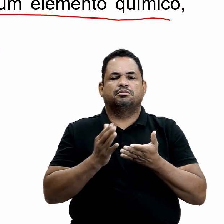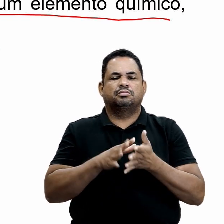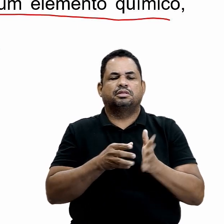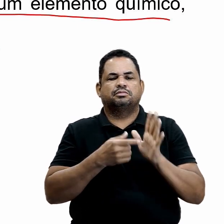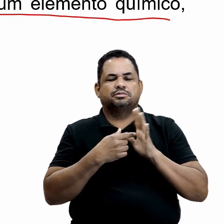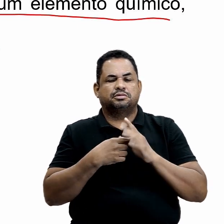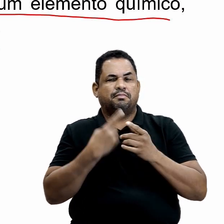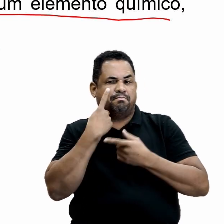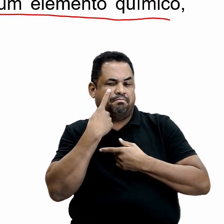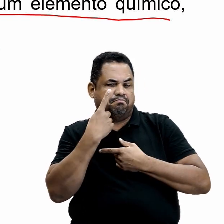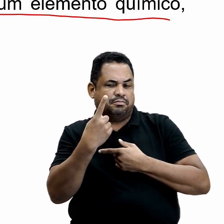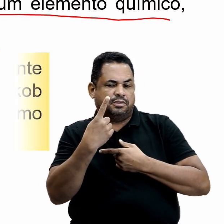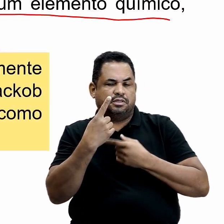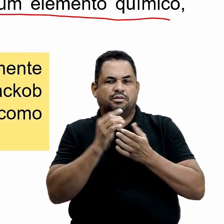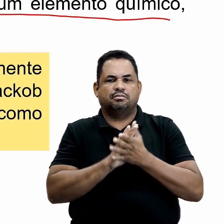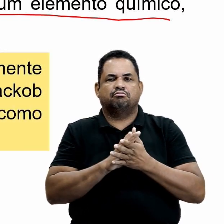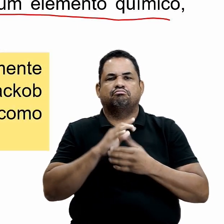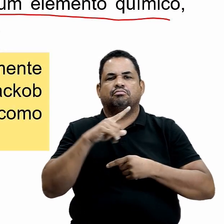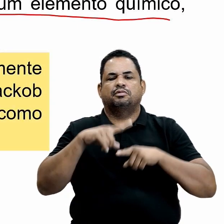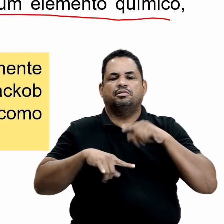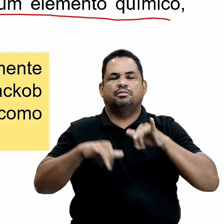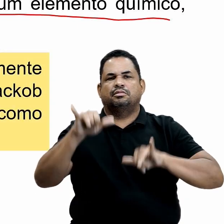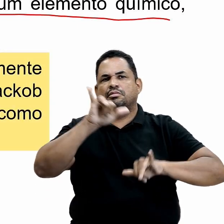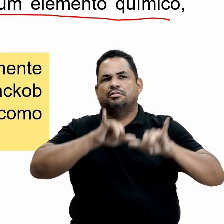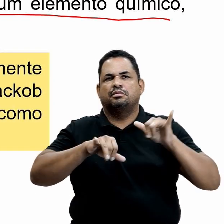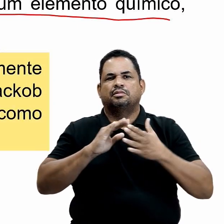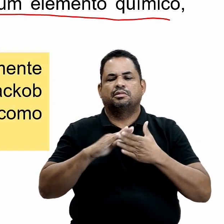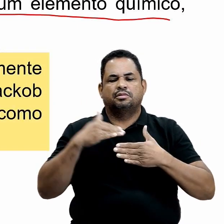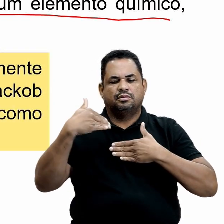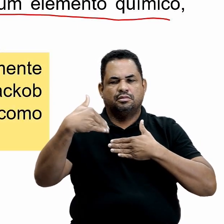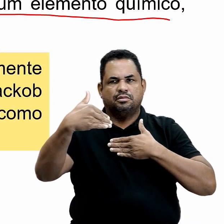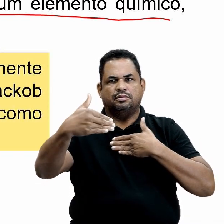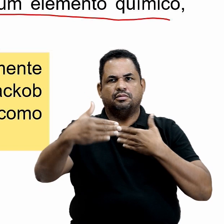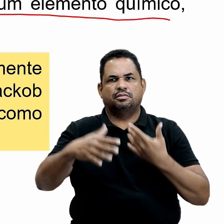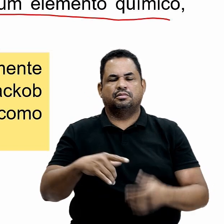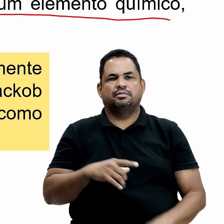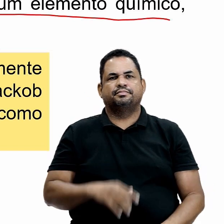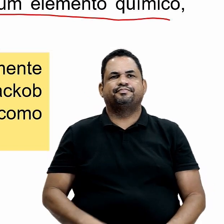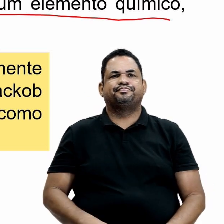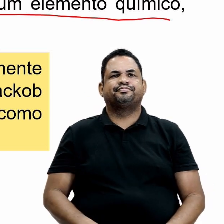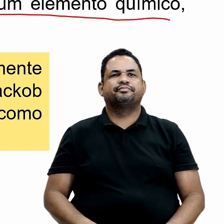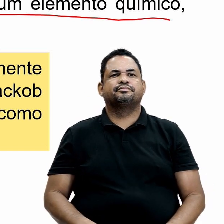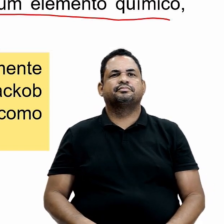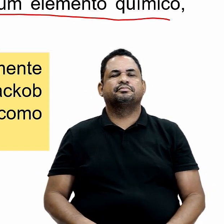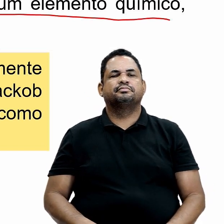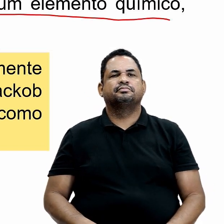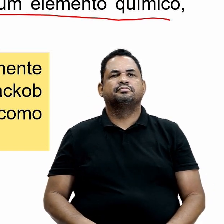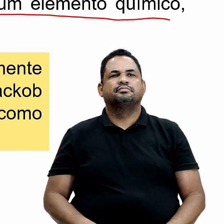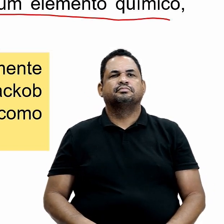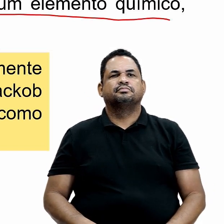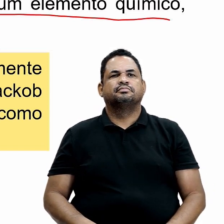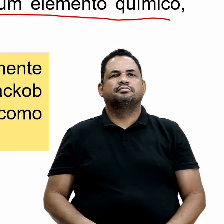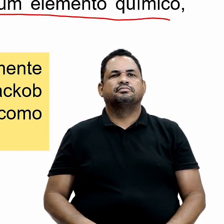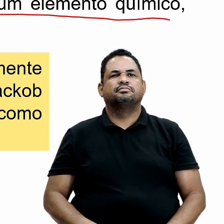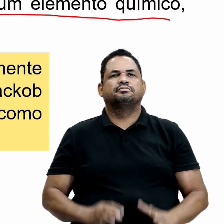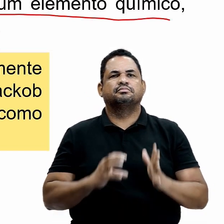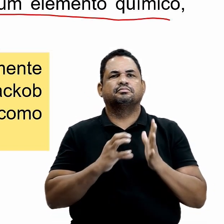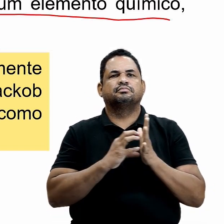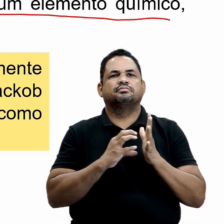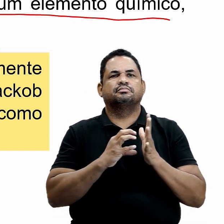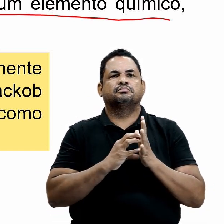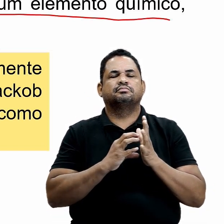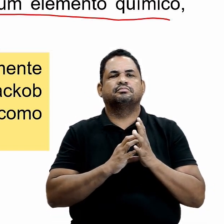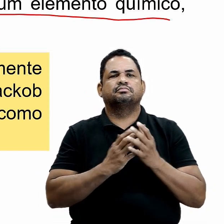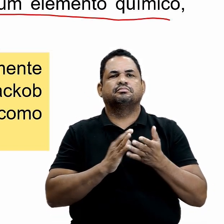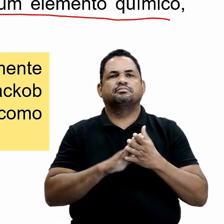químico. E na sequência, veja bem, os símbolos